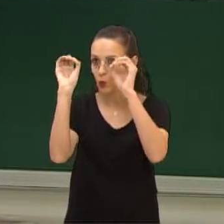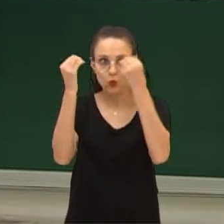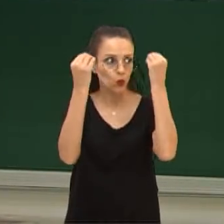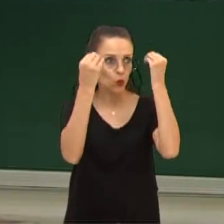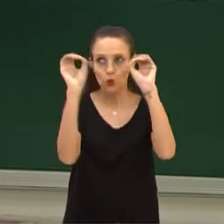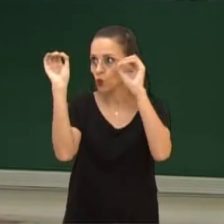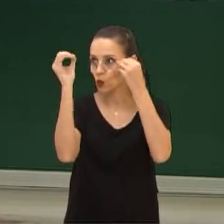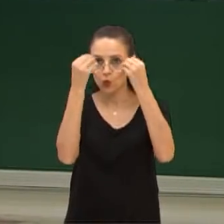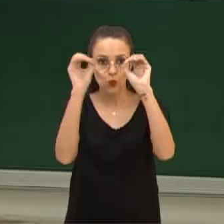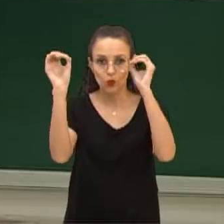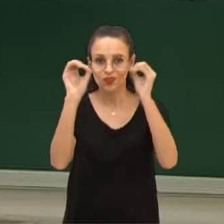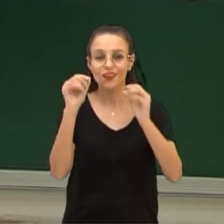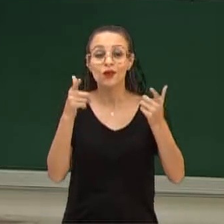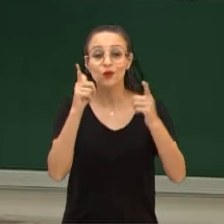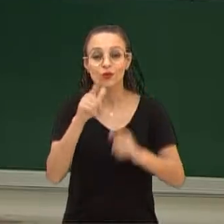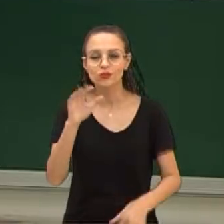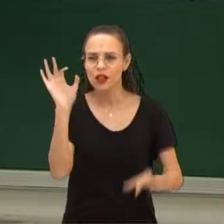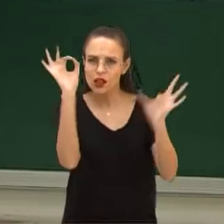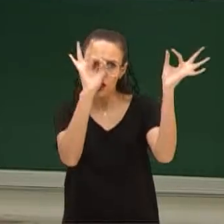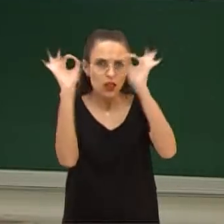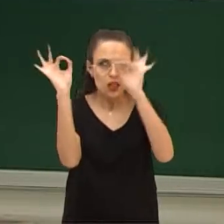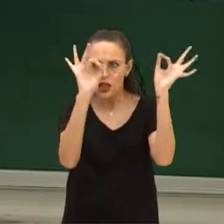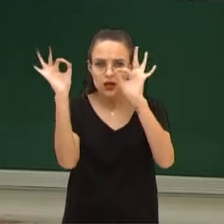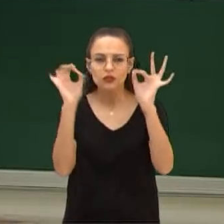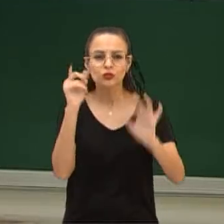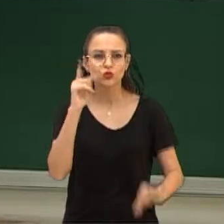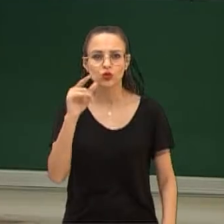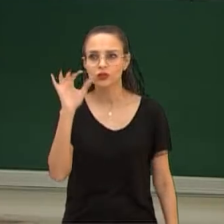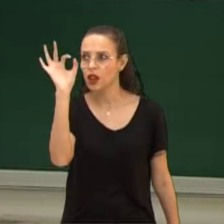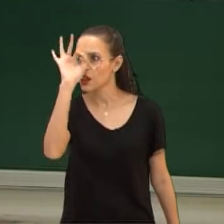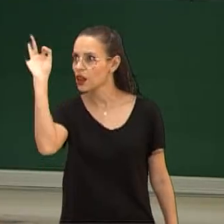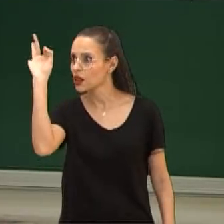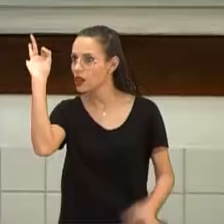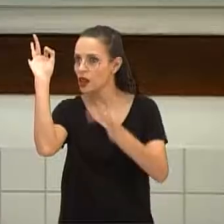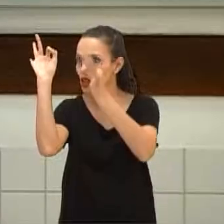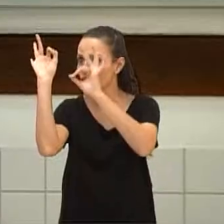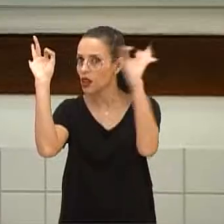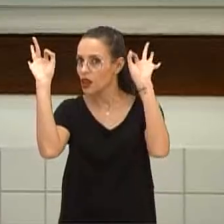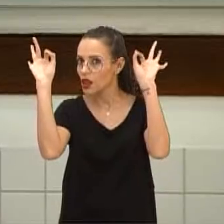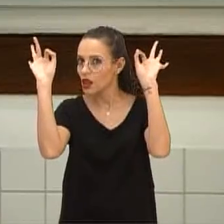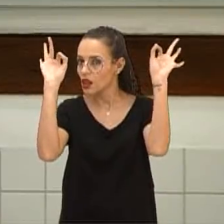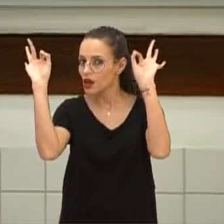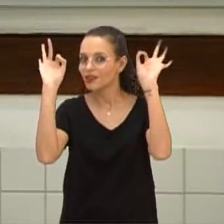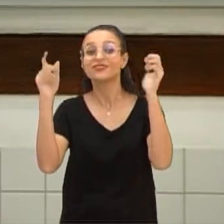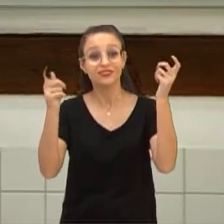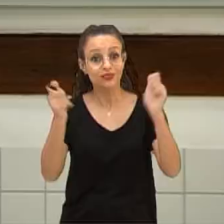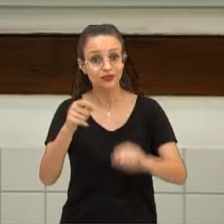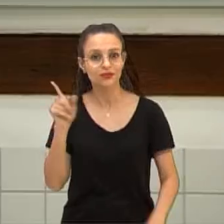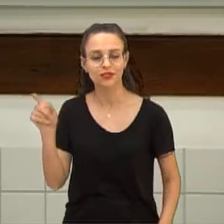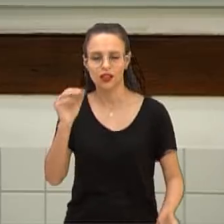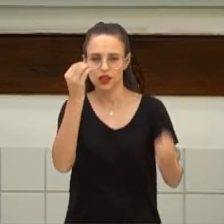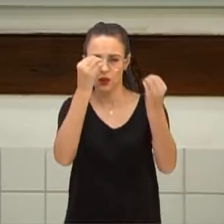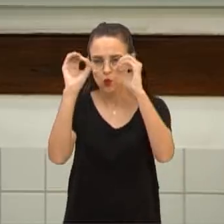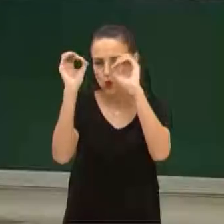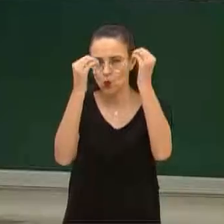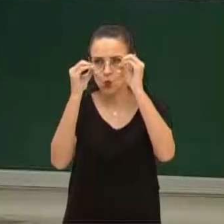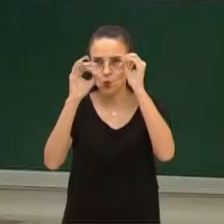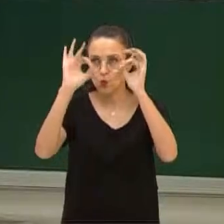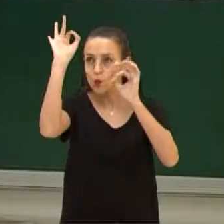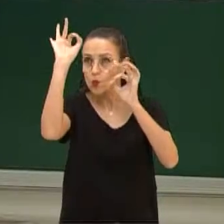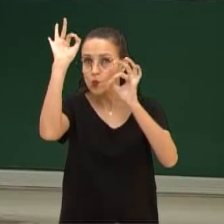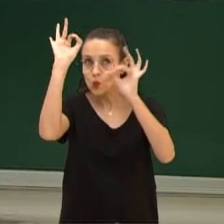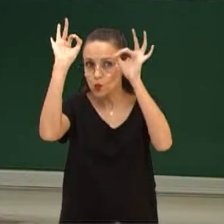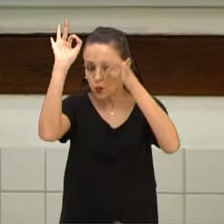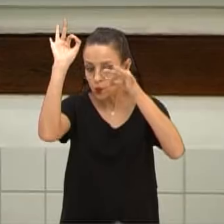visão independente. Os olhos, então, um pode estar olhando para um lado, outro pode estar olhando para o outro, um pode estar olhando para cima, outro para